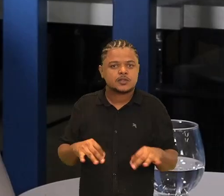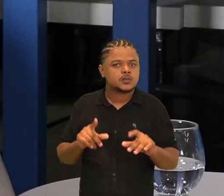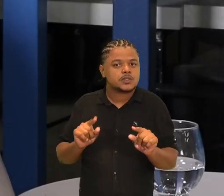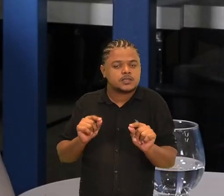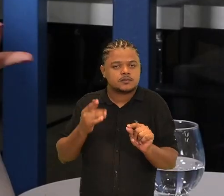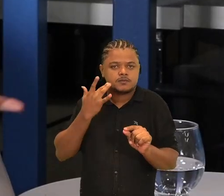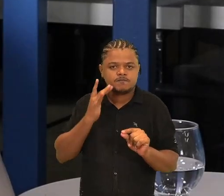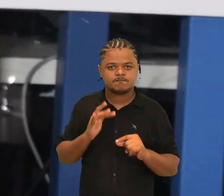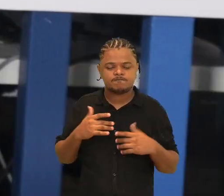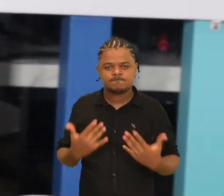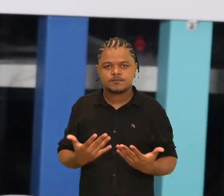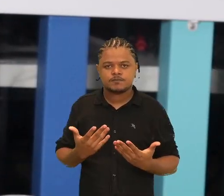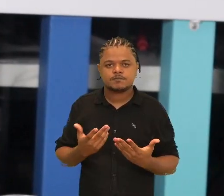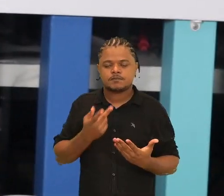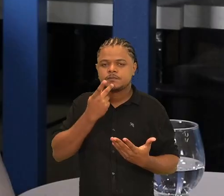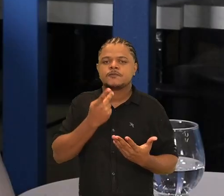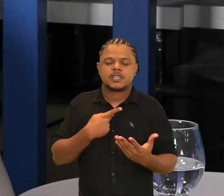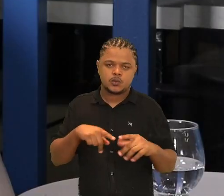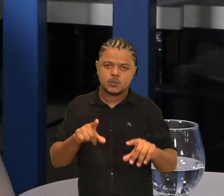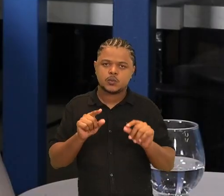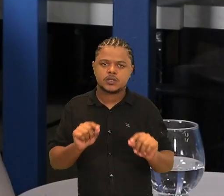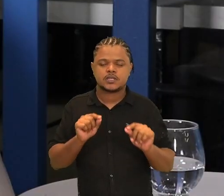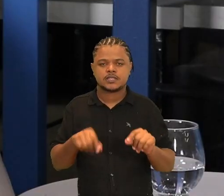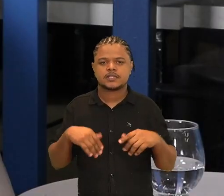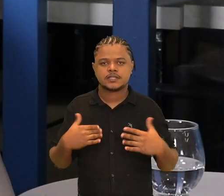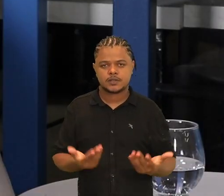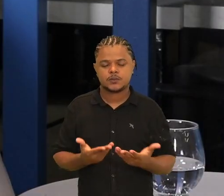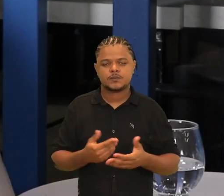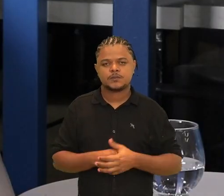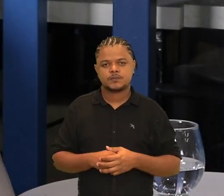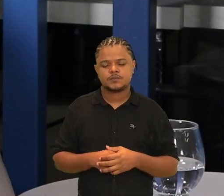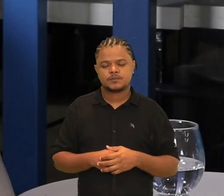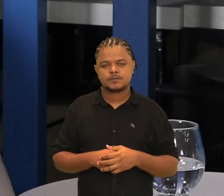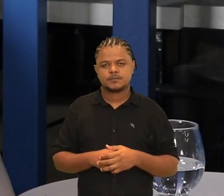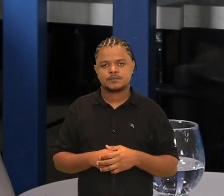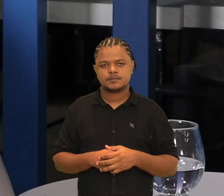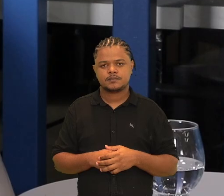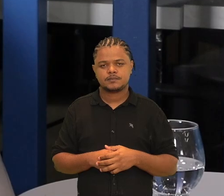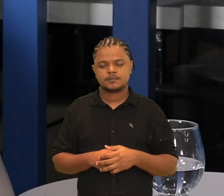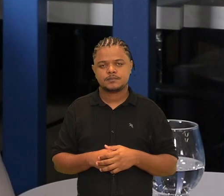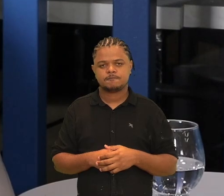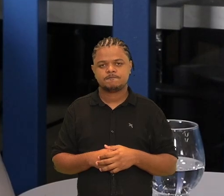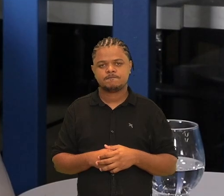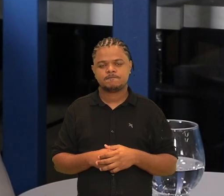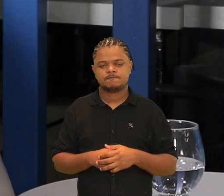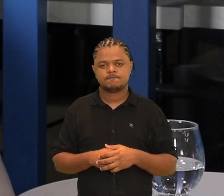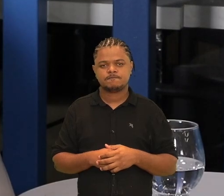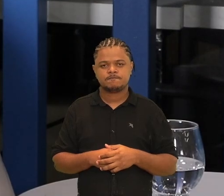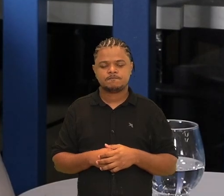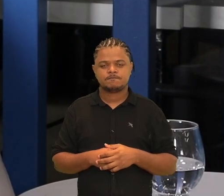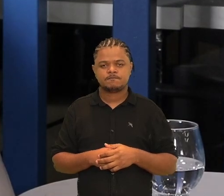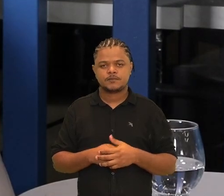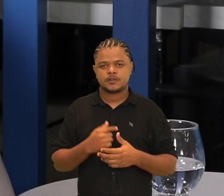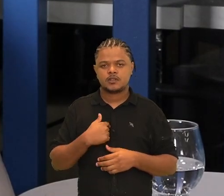muito pouco falar, porque o Miguel tem 11 anos, né? Então, naquela época, a gente não ouvia tanto. E aí, eu fui